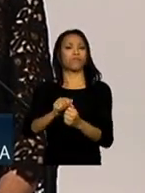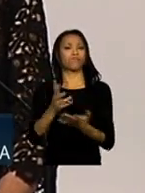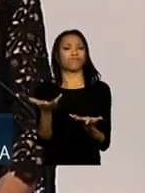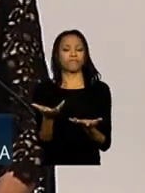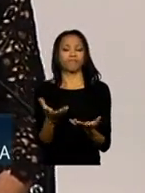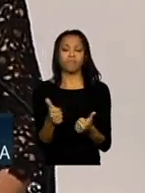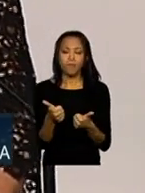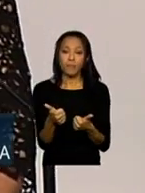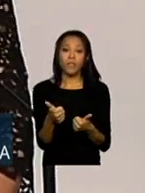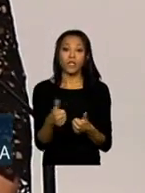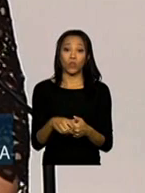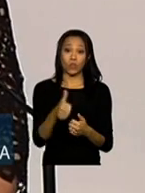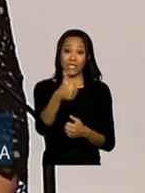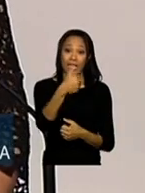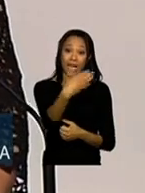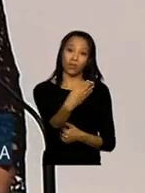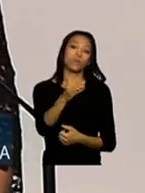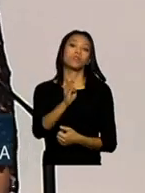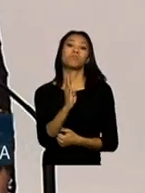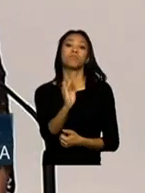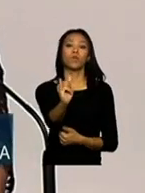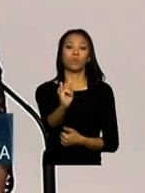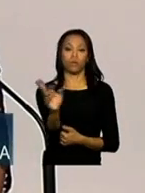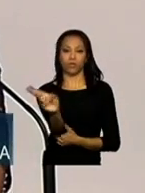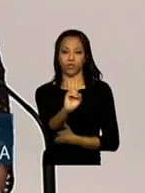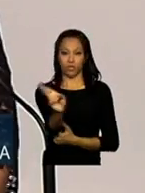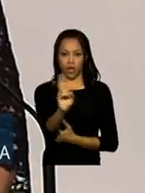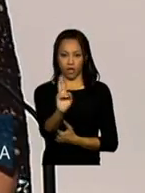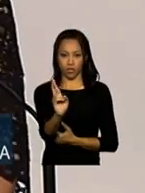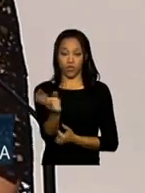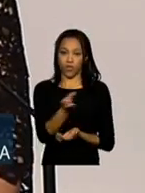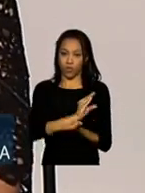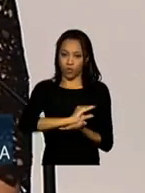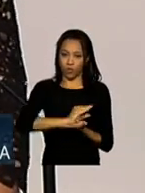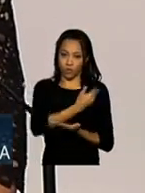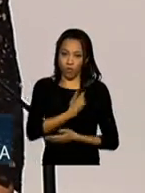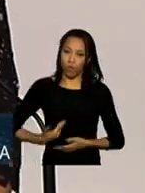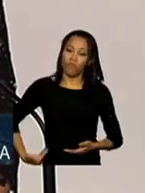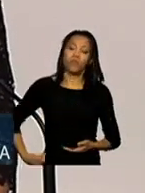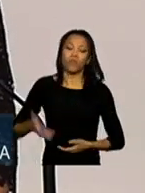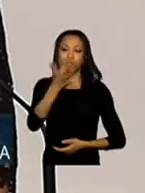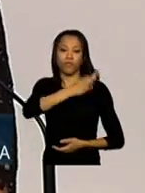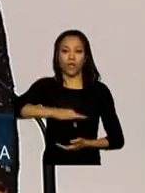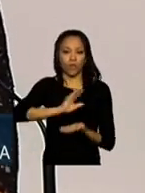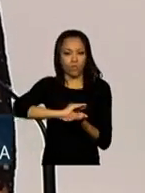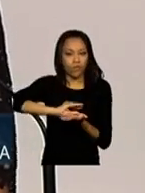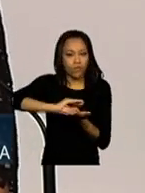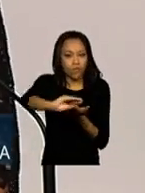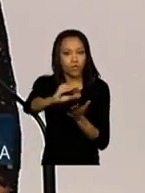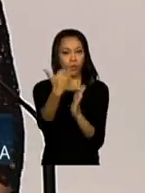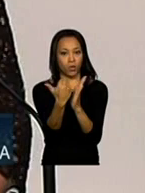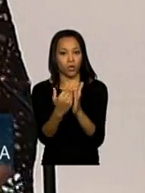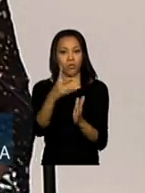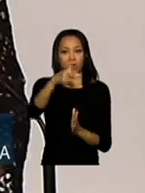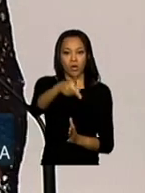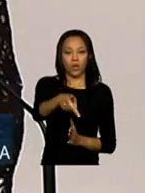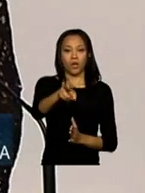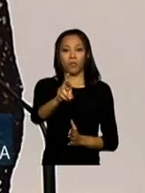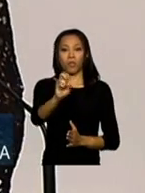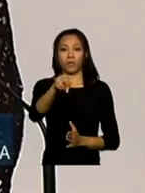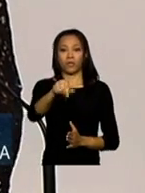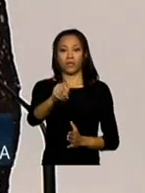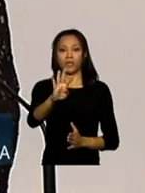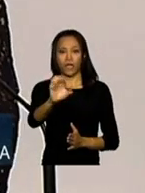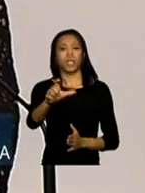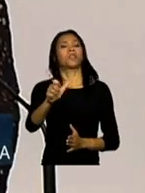Cada um dos 14 bilhões de reais que o governo federal investiu no Pronatec valeu e vale a